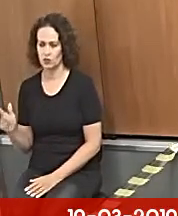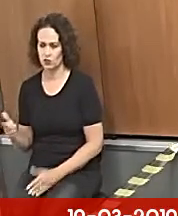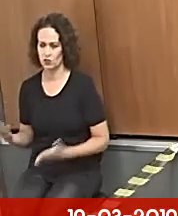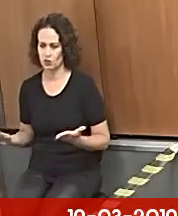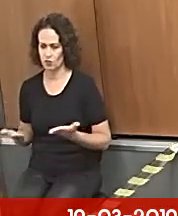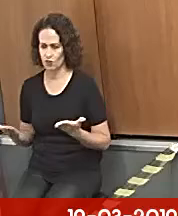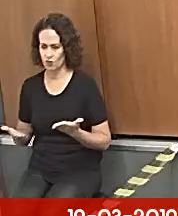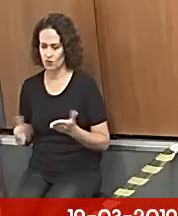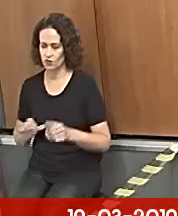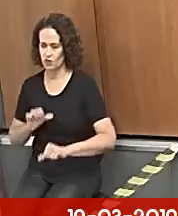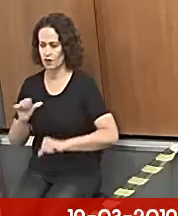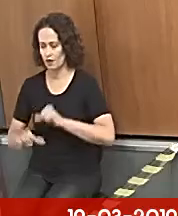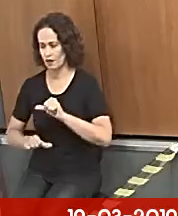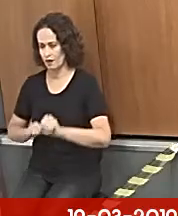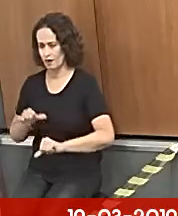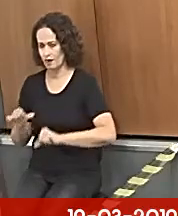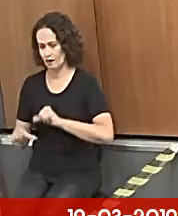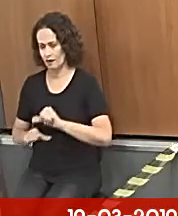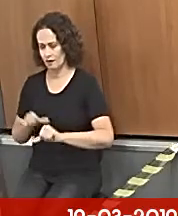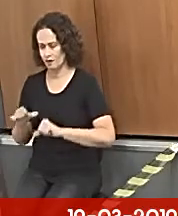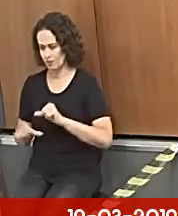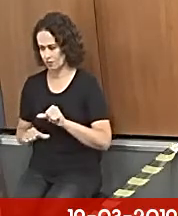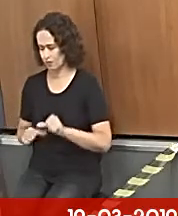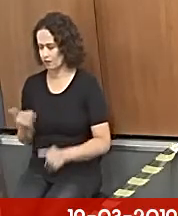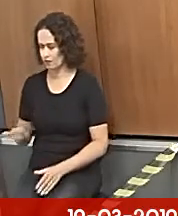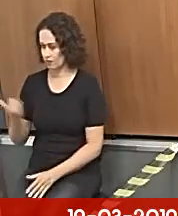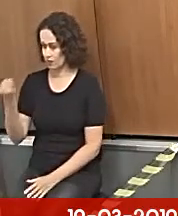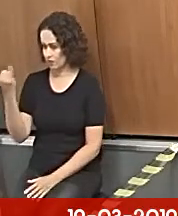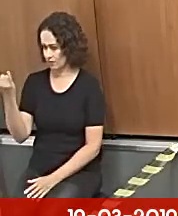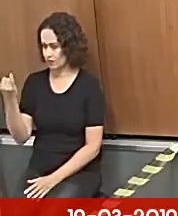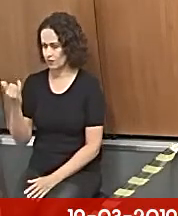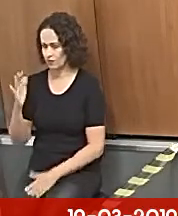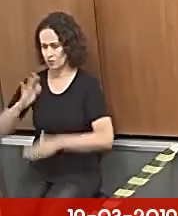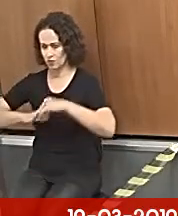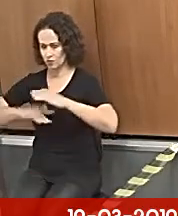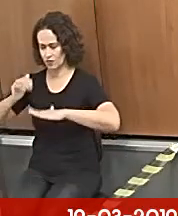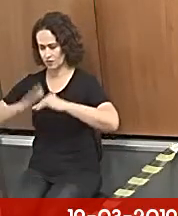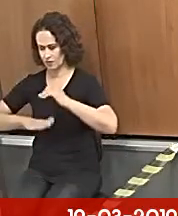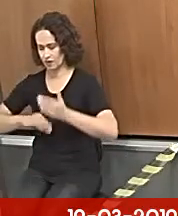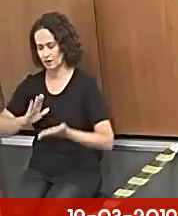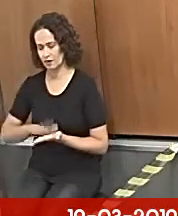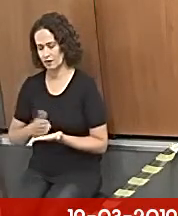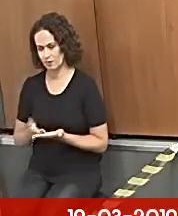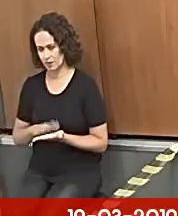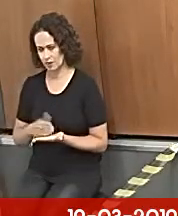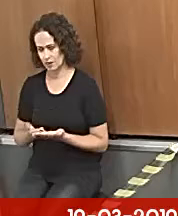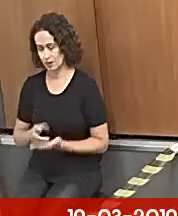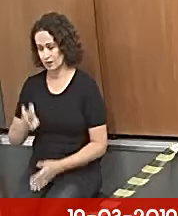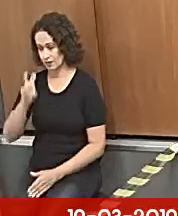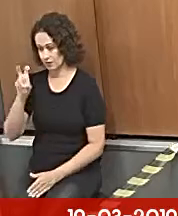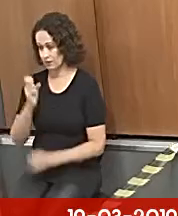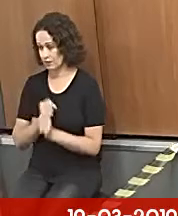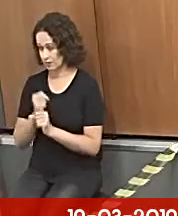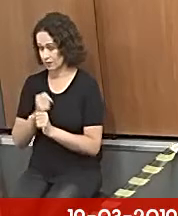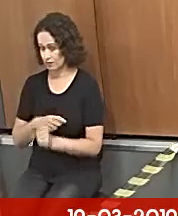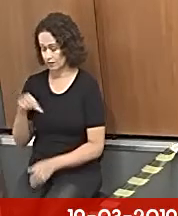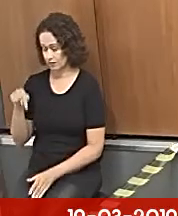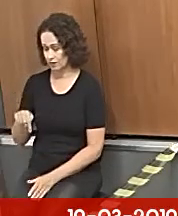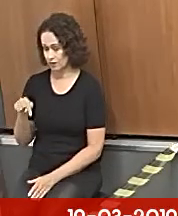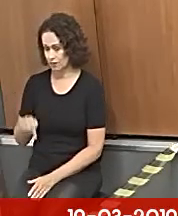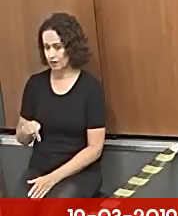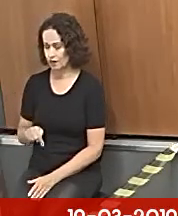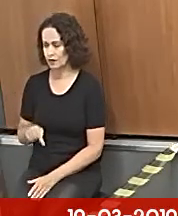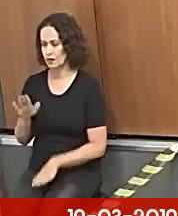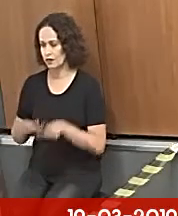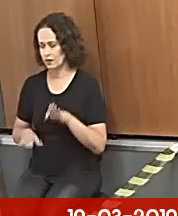revezamento é importante para o bem estar do profissional eu interpretei durante cinco anos aqui ea maioria das vezes interpretava